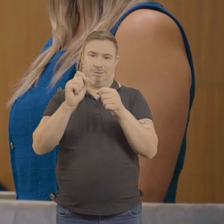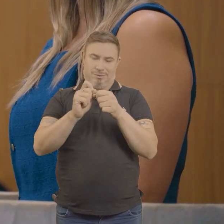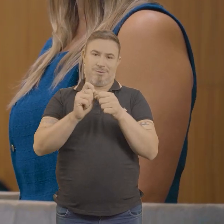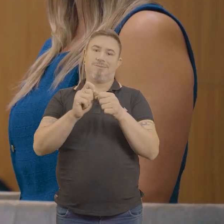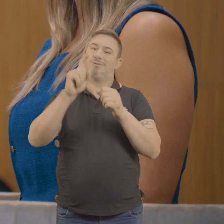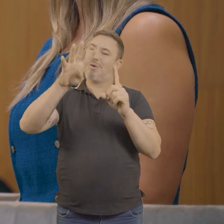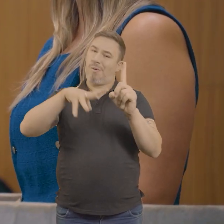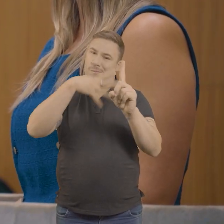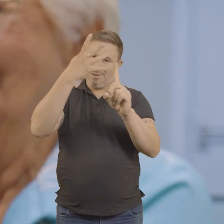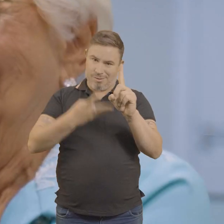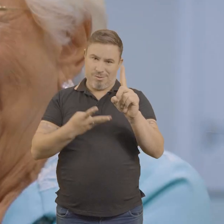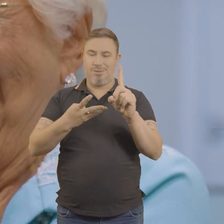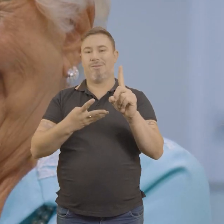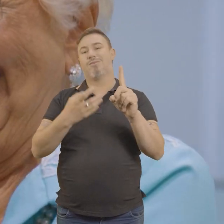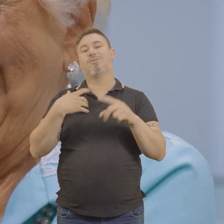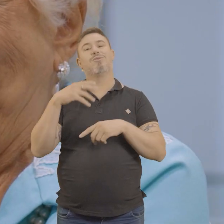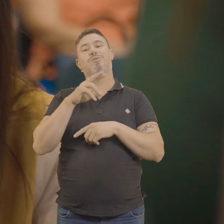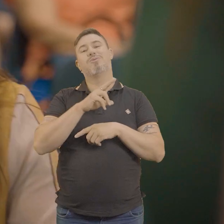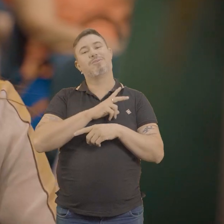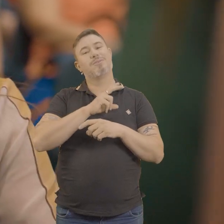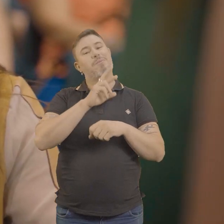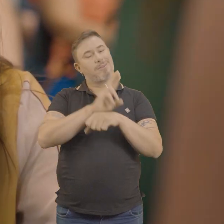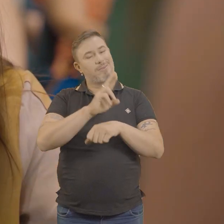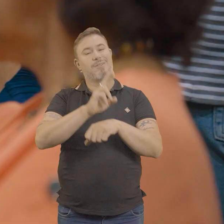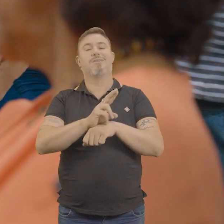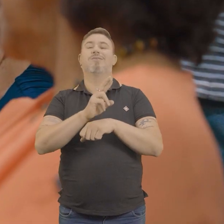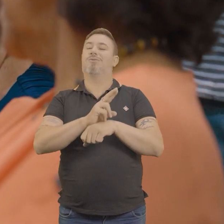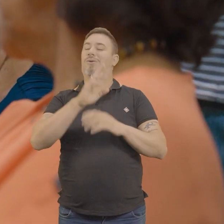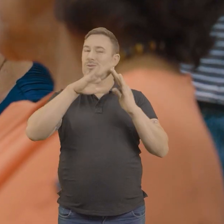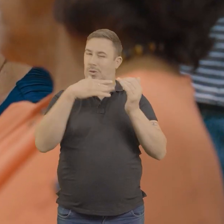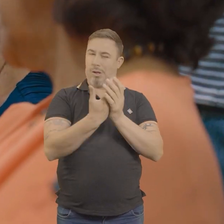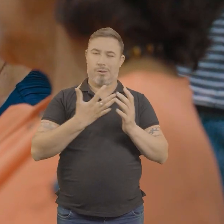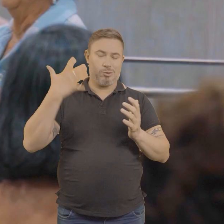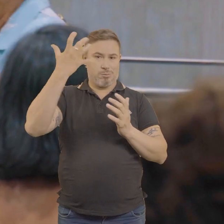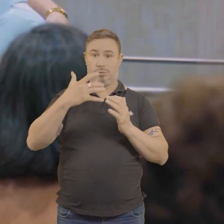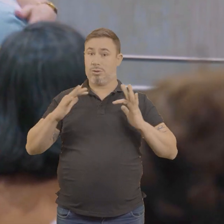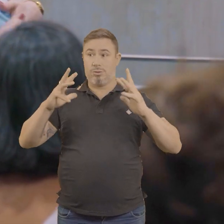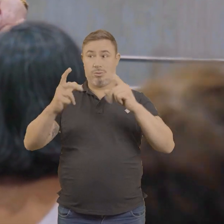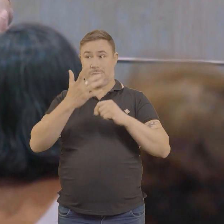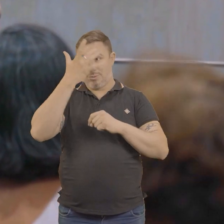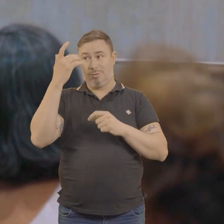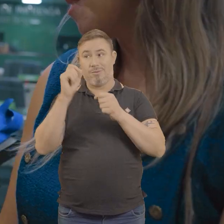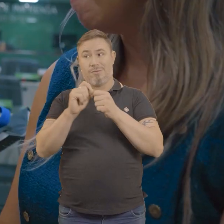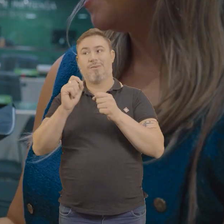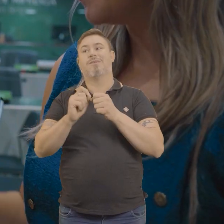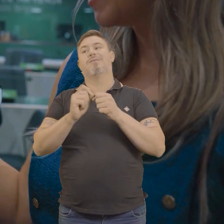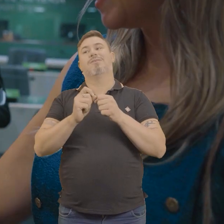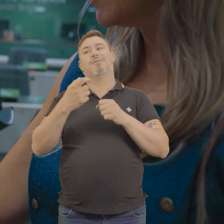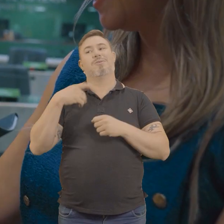e homenagear, né, em nome do conservatório, aqueles e aquelas que fazem parte da instituição,